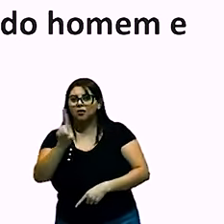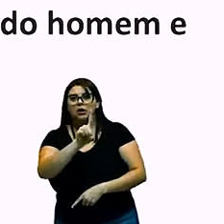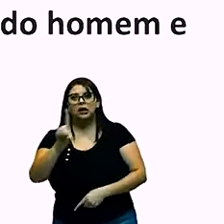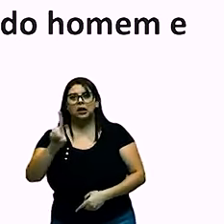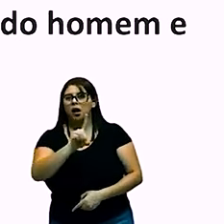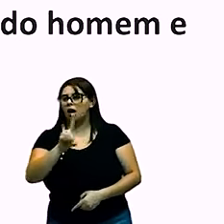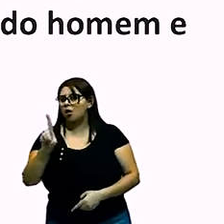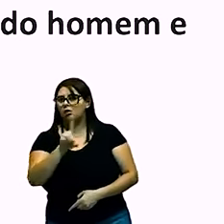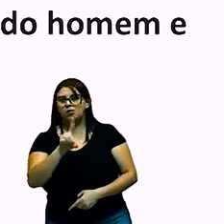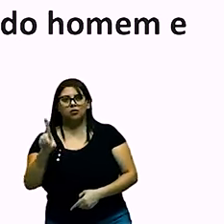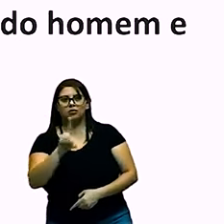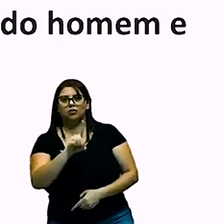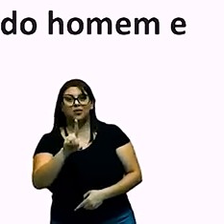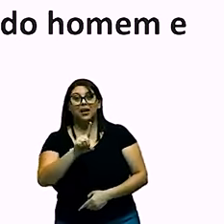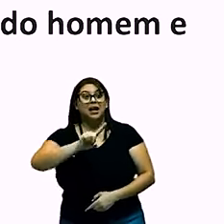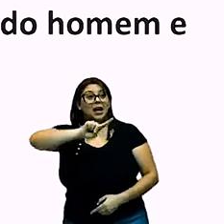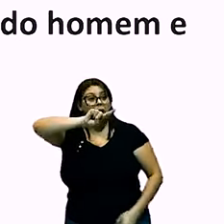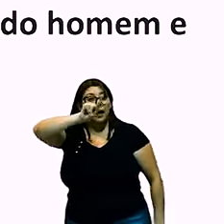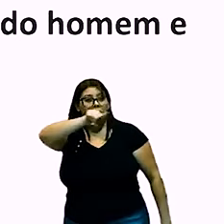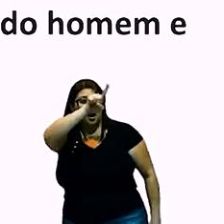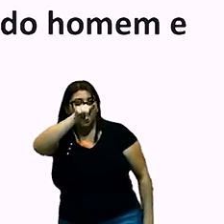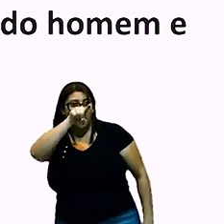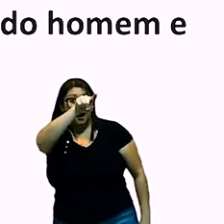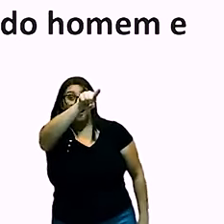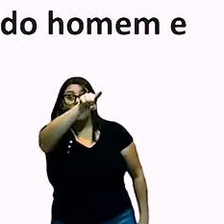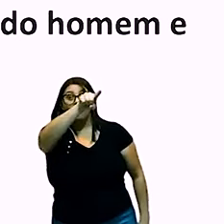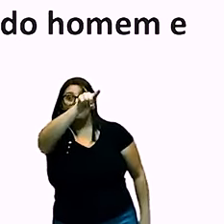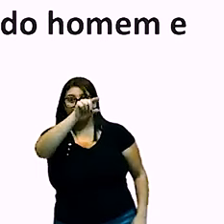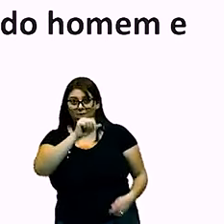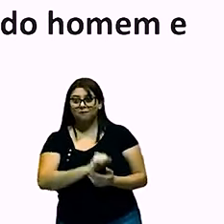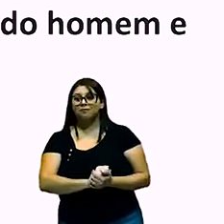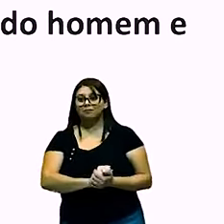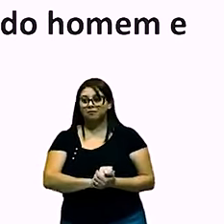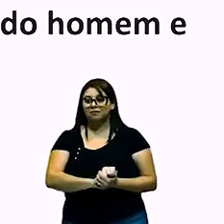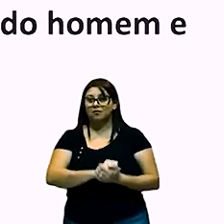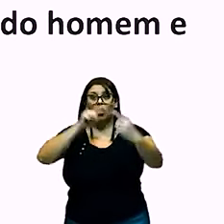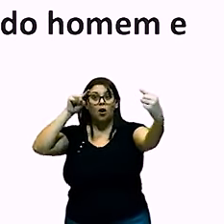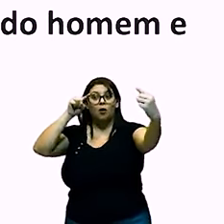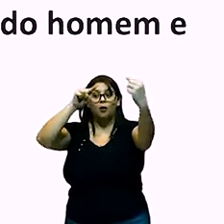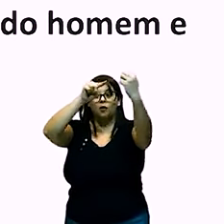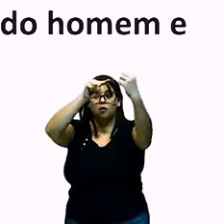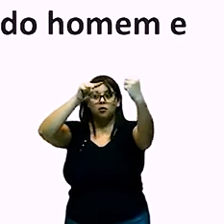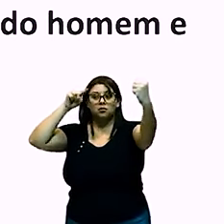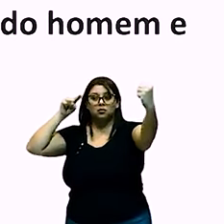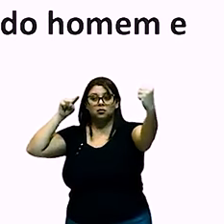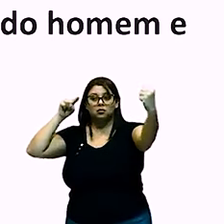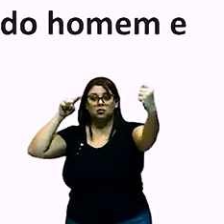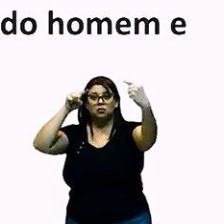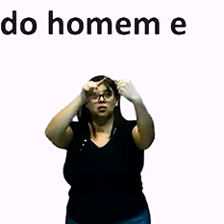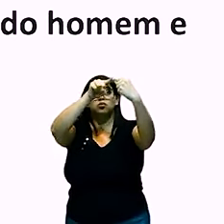salvação. O homem é alvo do projeto. Não há um versículo na Bíblia que Adão e Eva